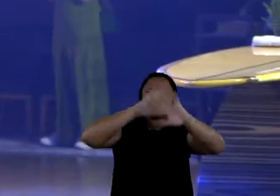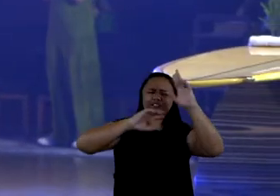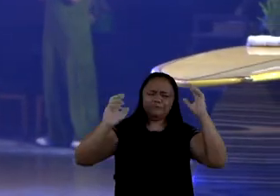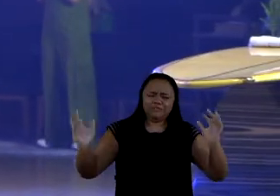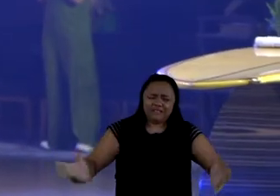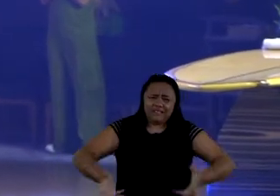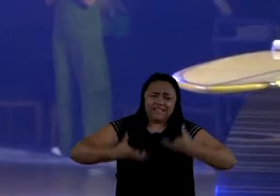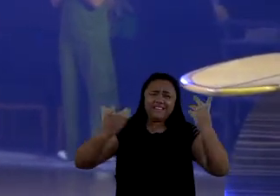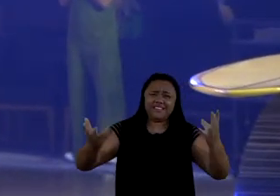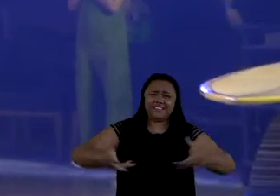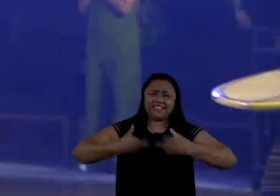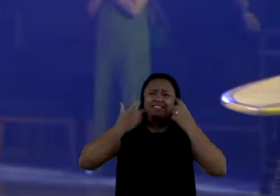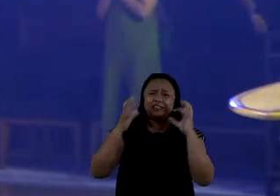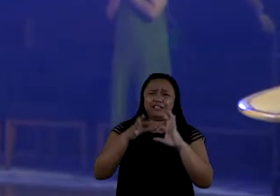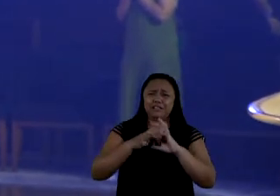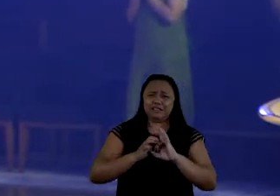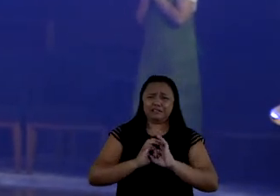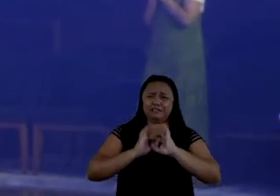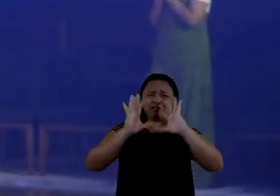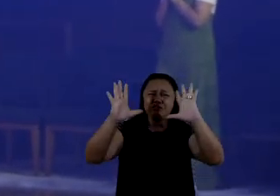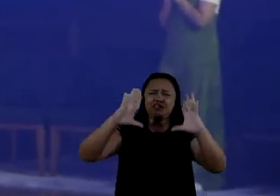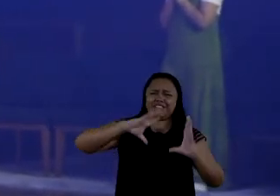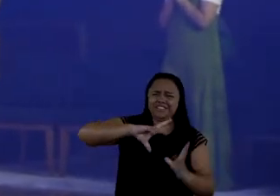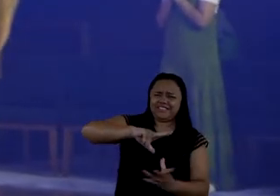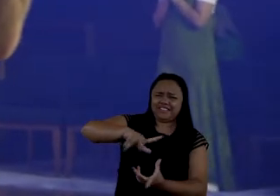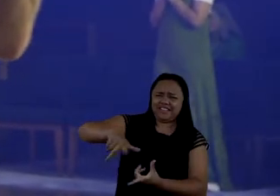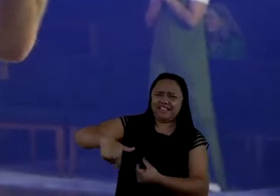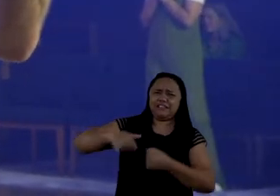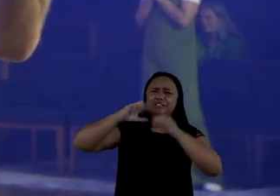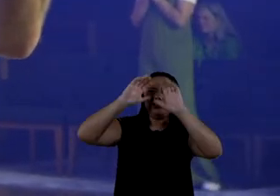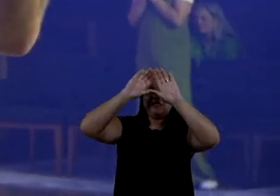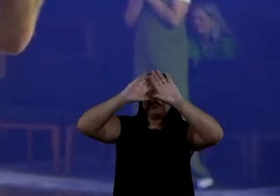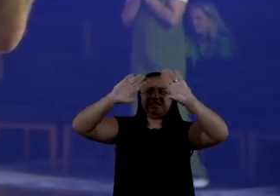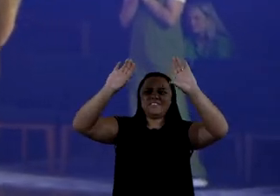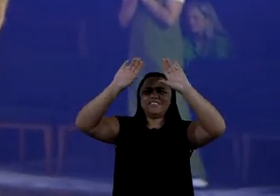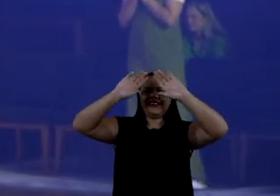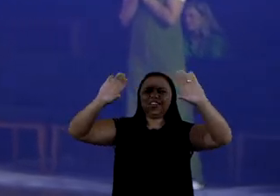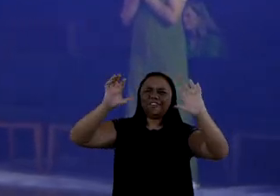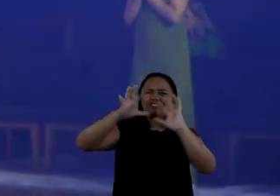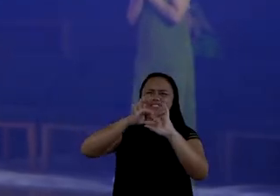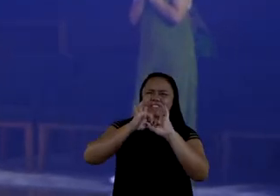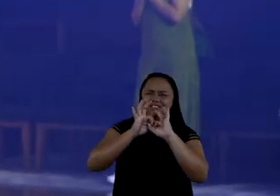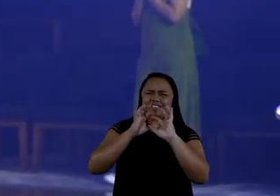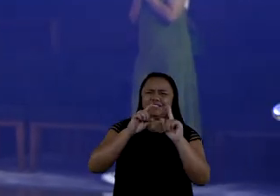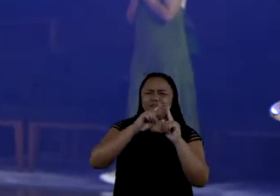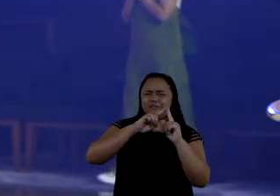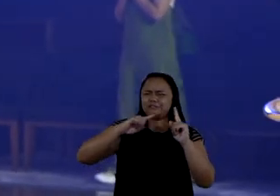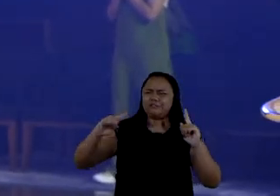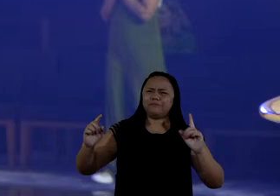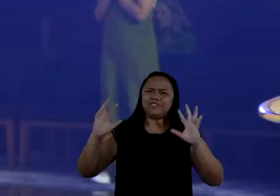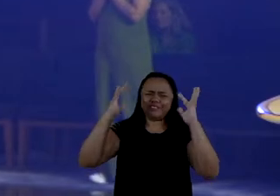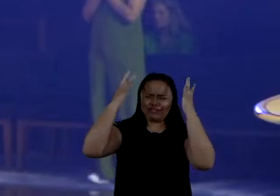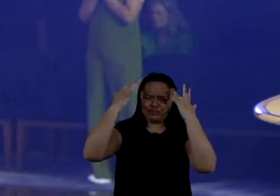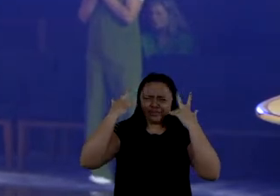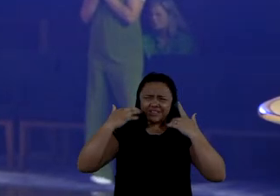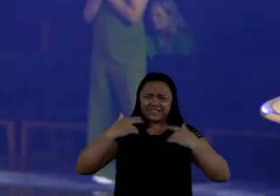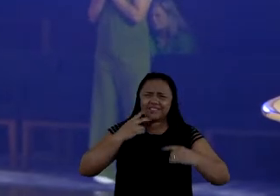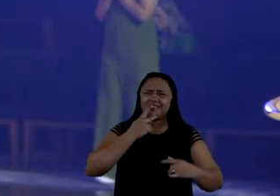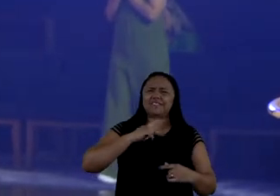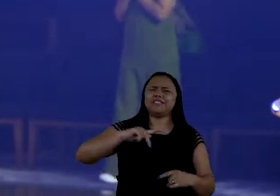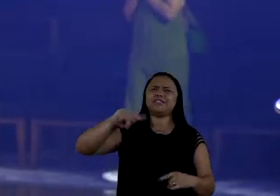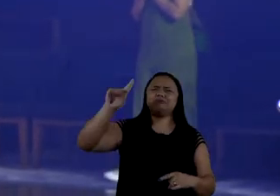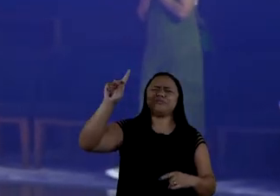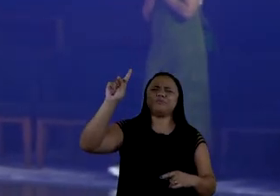na terra para que seja ligado no céu, Pai. Uma semana, Senhor, de muitas bênçãos na Tua presença, sendo